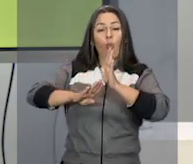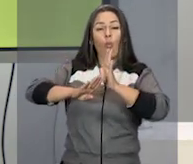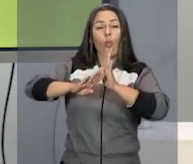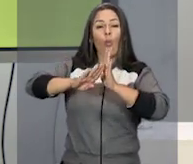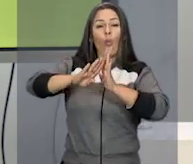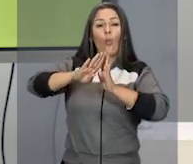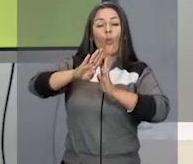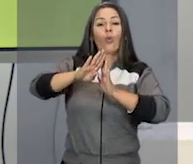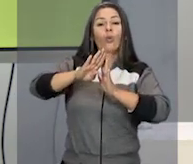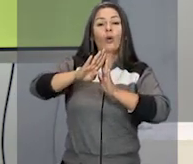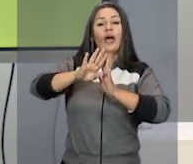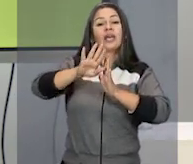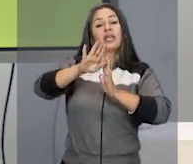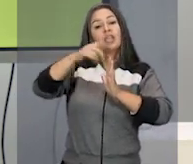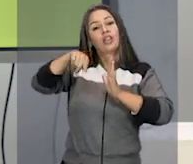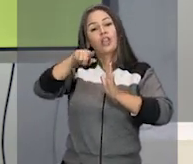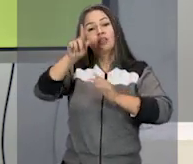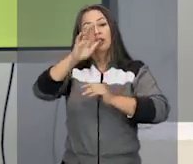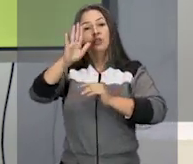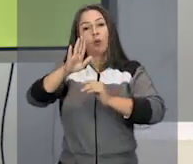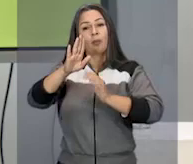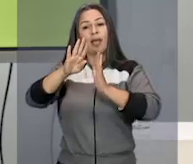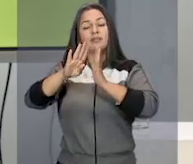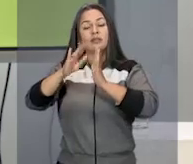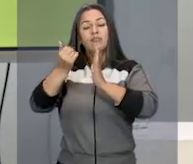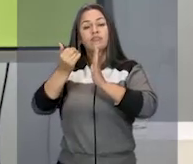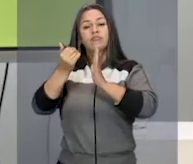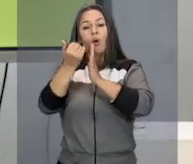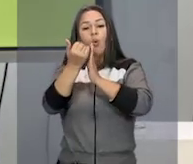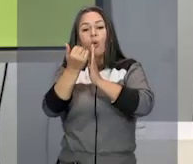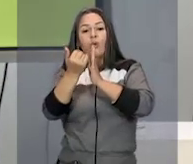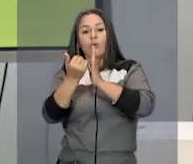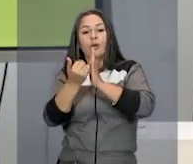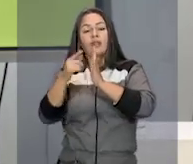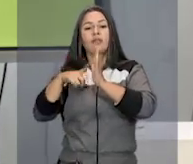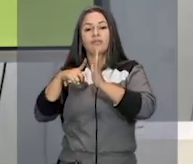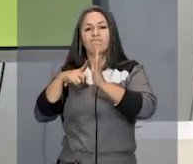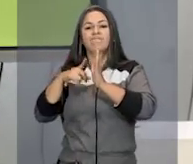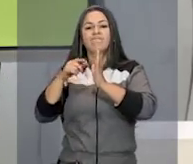e daqui a pouquinho a gente se torna o sétimo, porque a Nigéria vai passar a gente nos próximos 2 ou 3 anos.